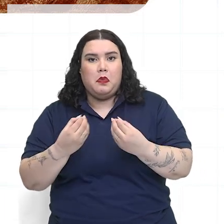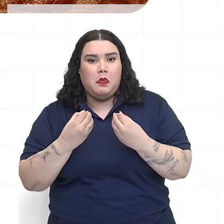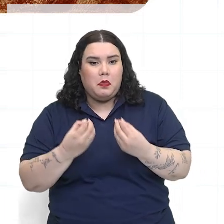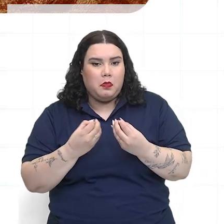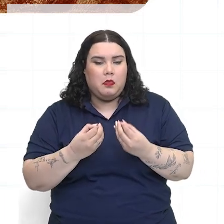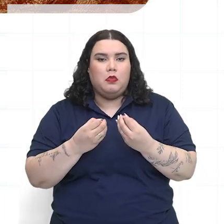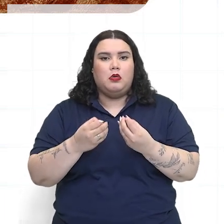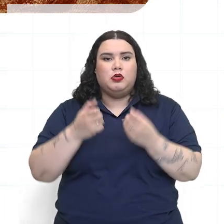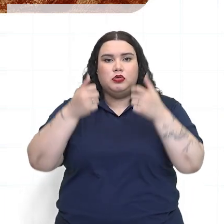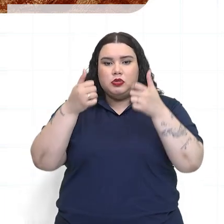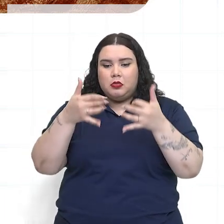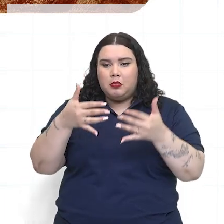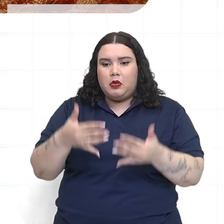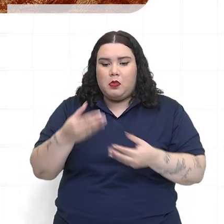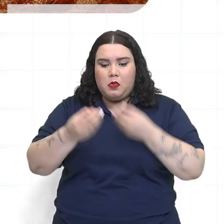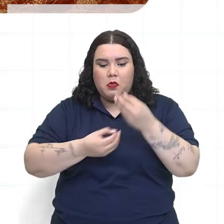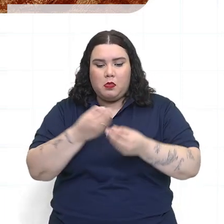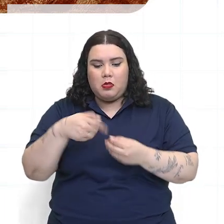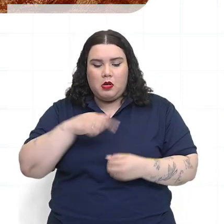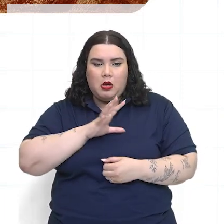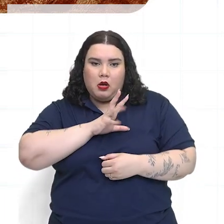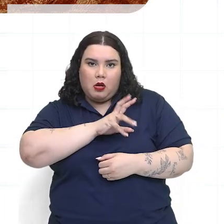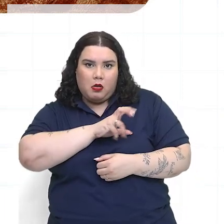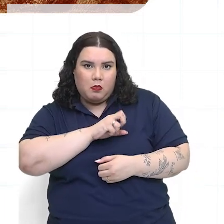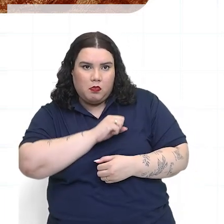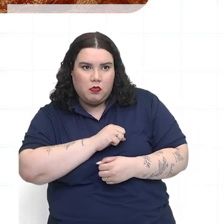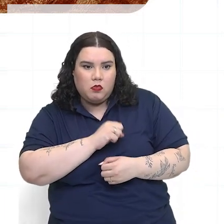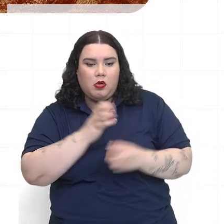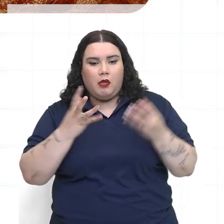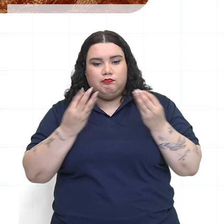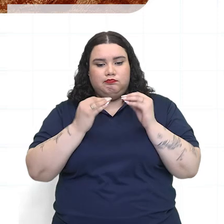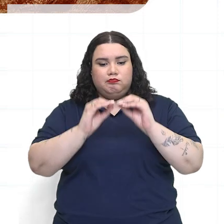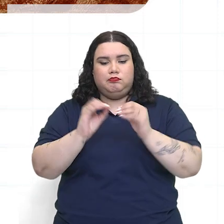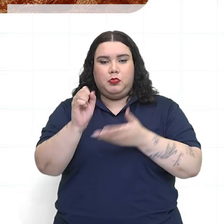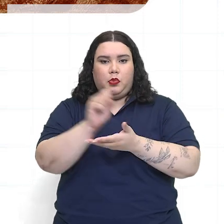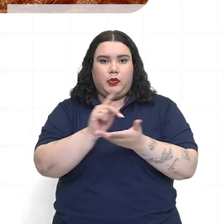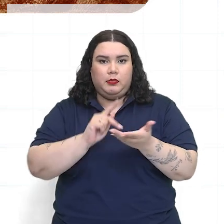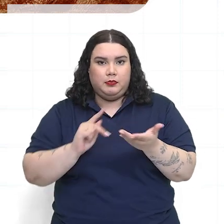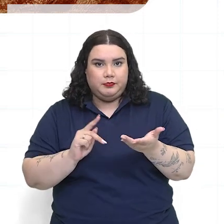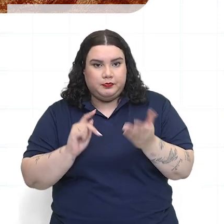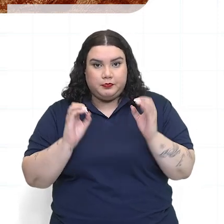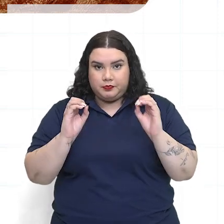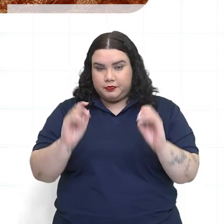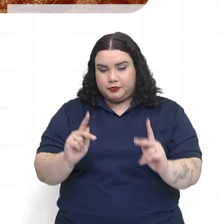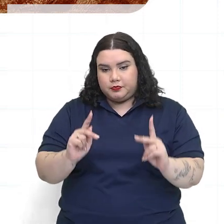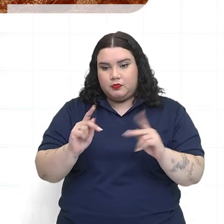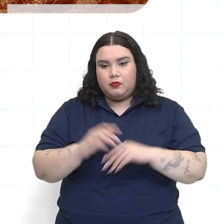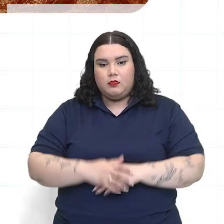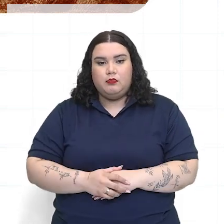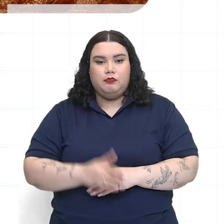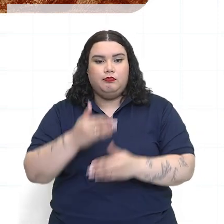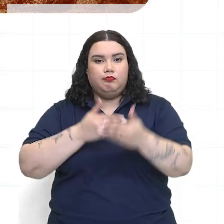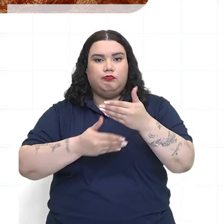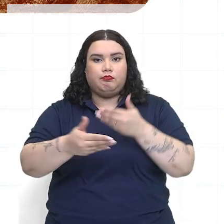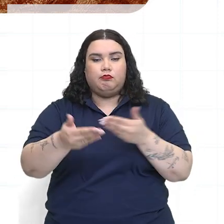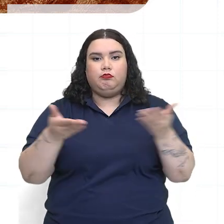colocar esse sentimento aí na letra do poema. Tá certo? Então, agora a gente vai ver alguns tipos